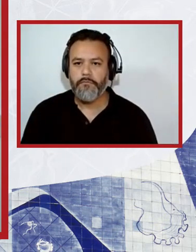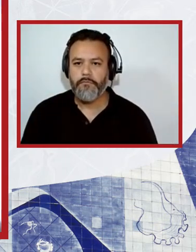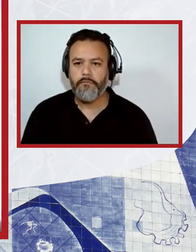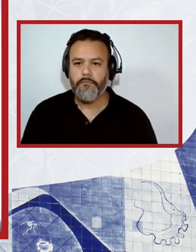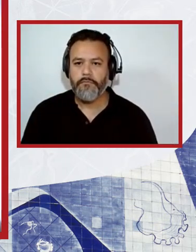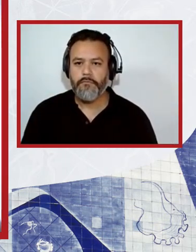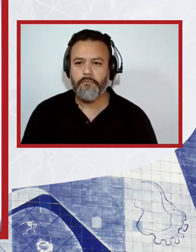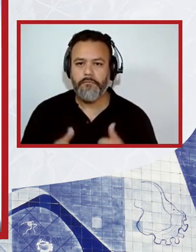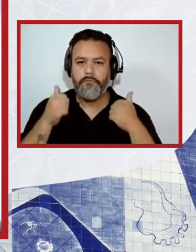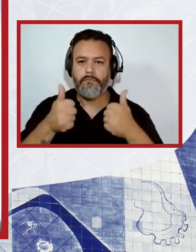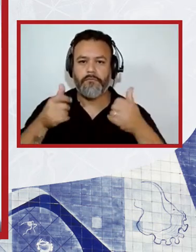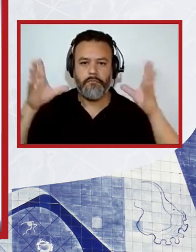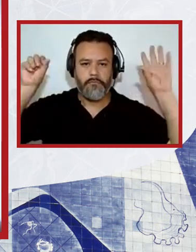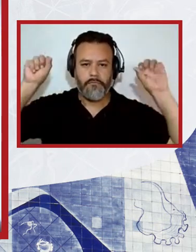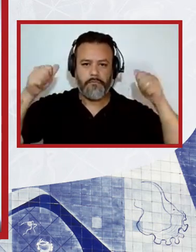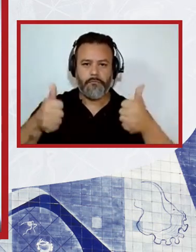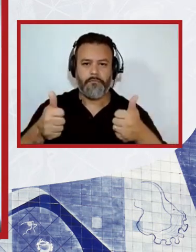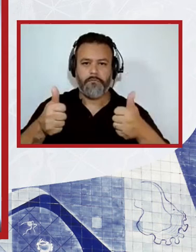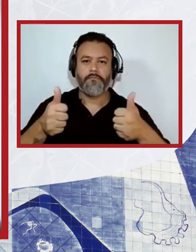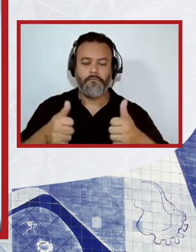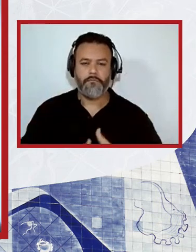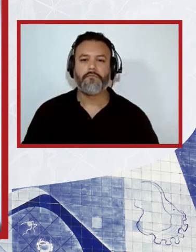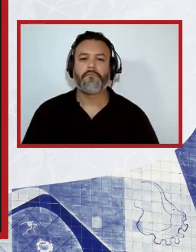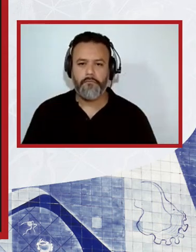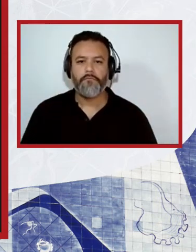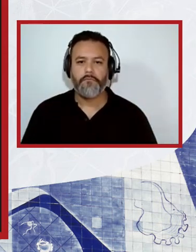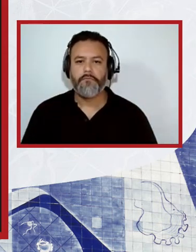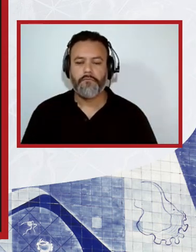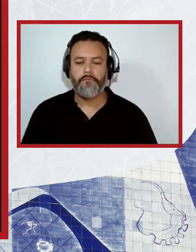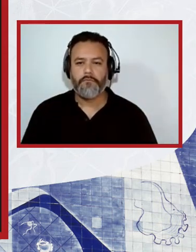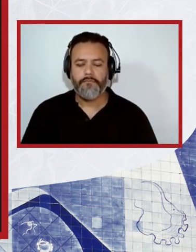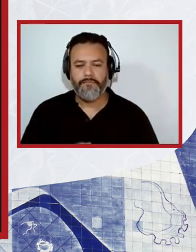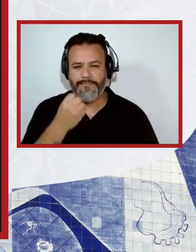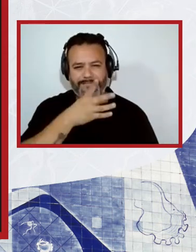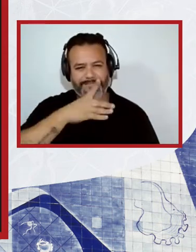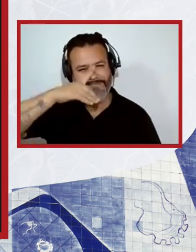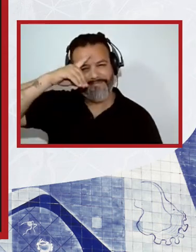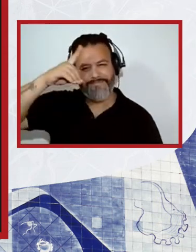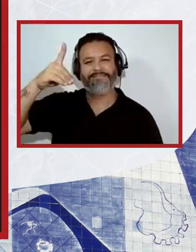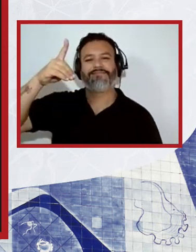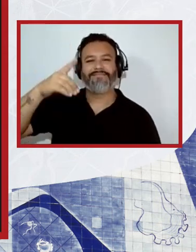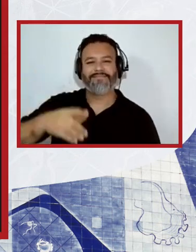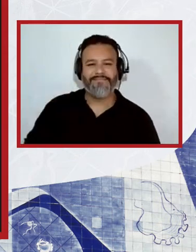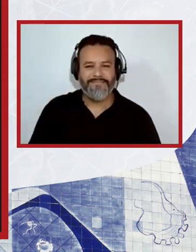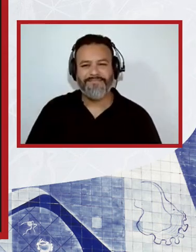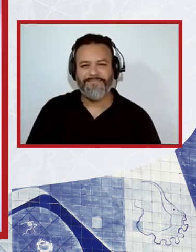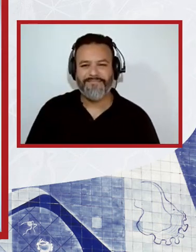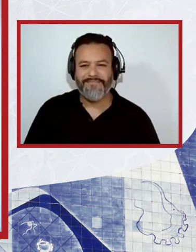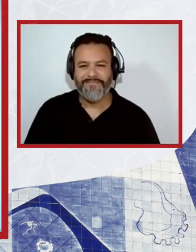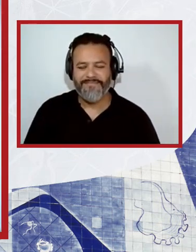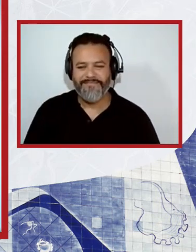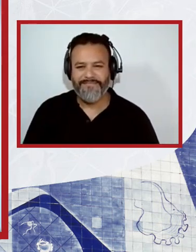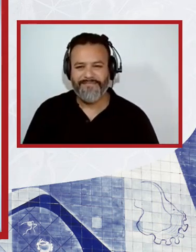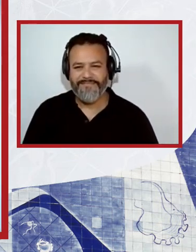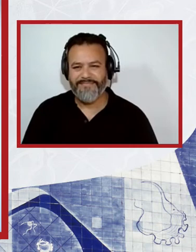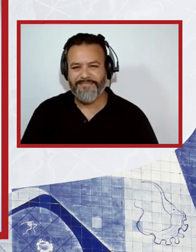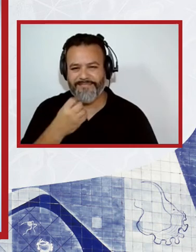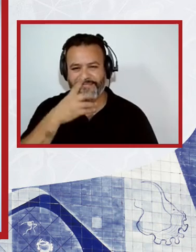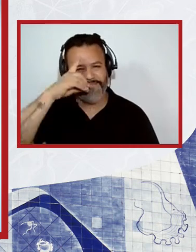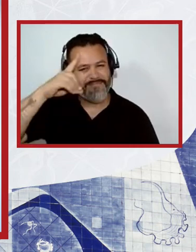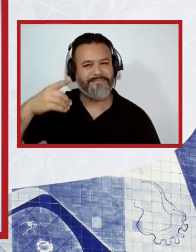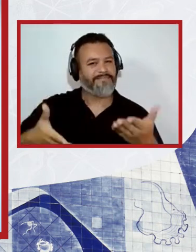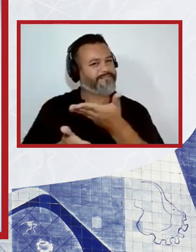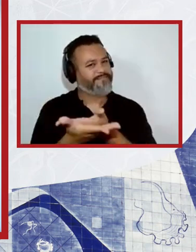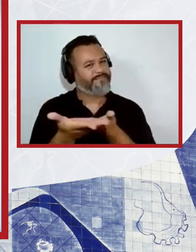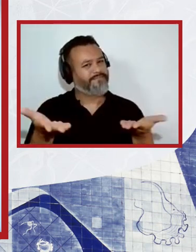Pronto. Ouvem? Sim. Sim, a gente te ouve, Margarete. Bom dia. Opa, que bom. Bom dia a